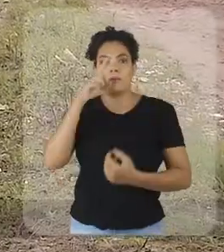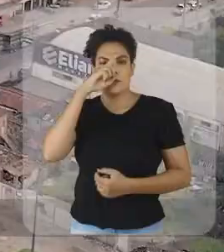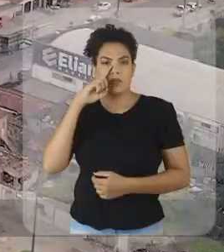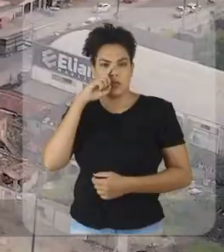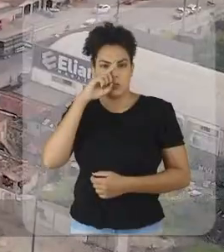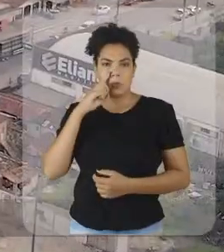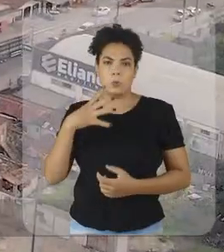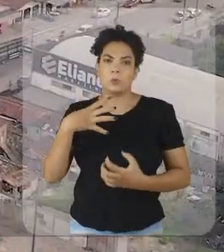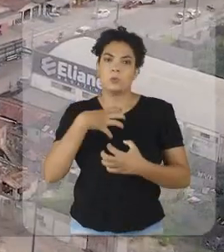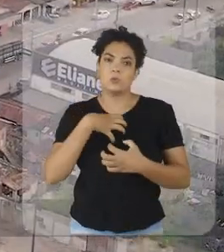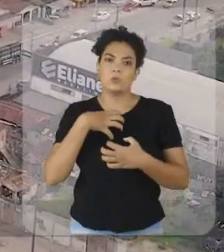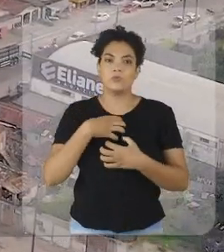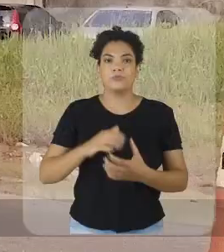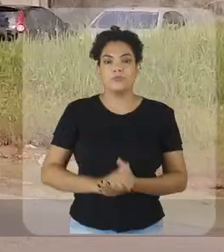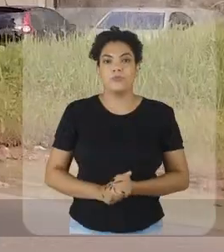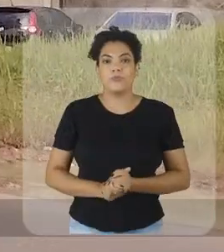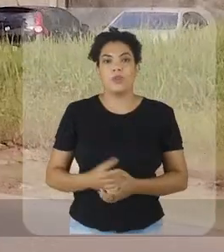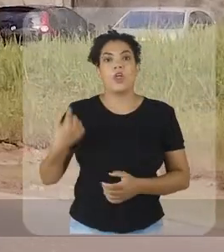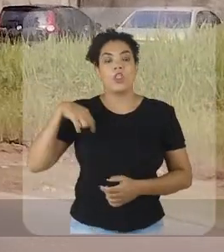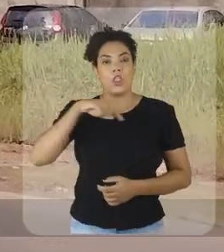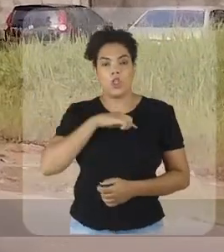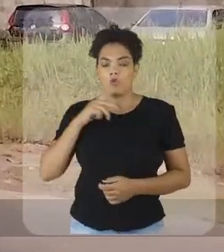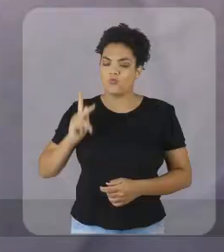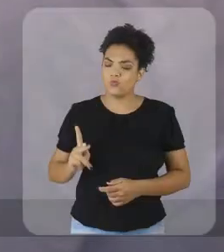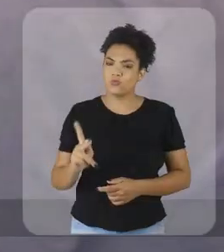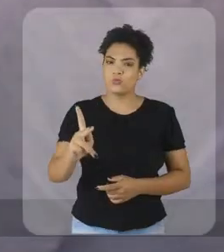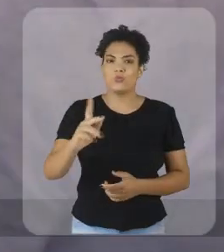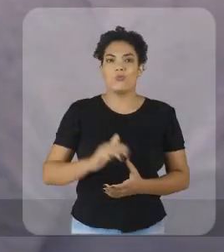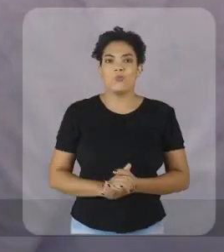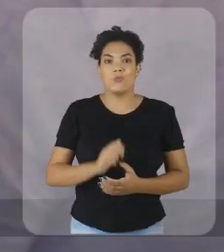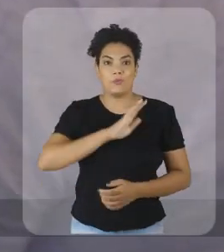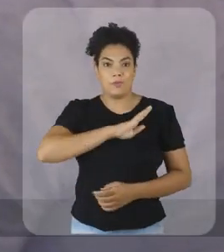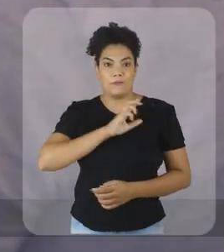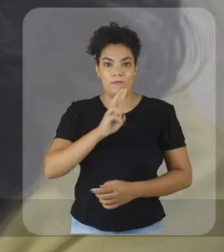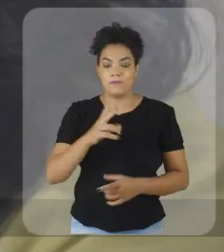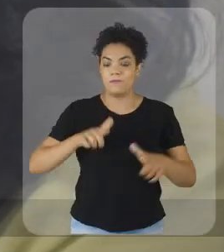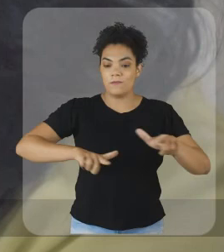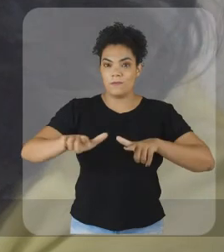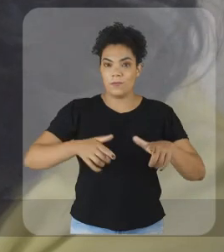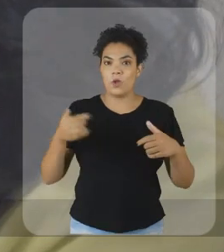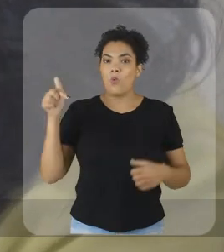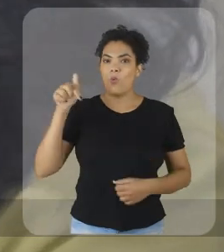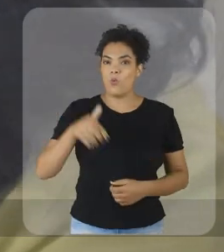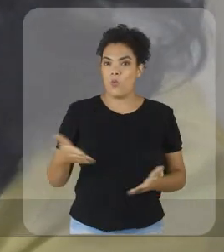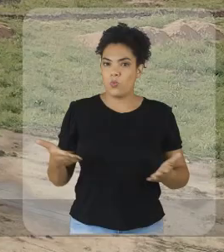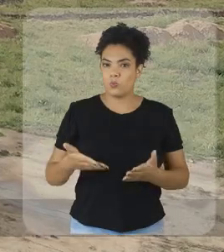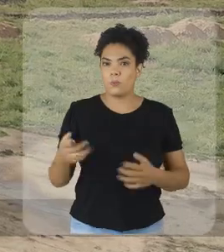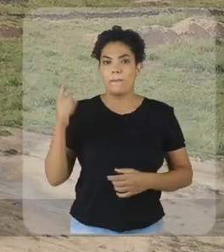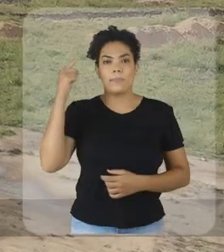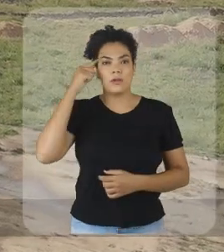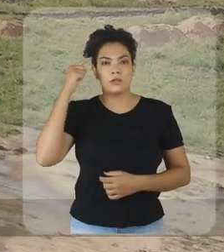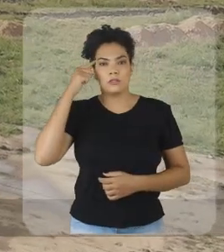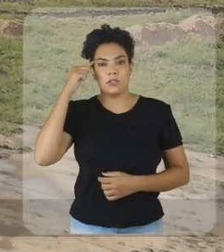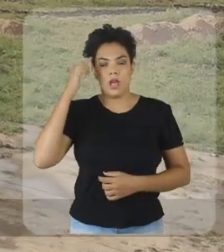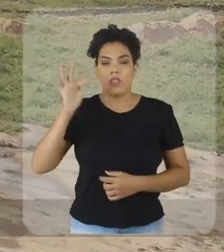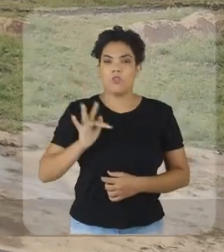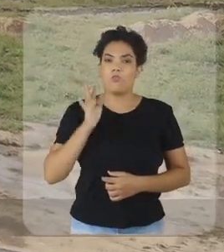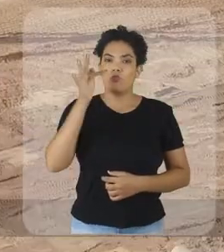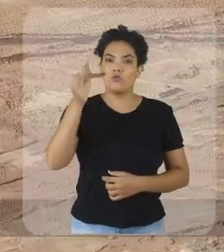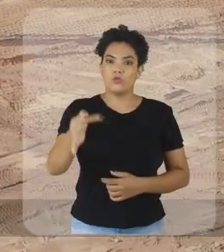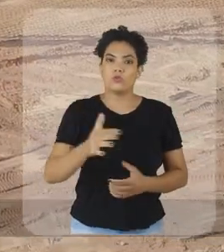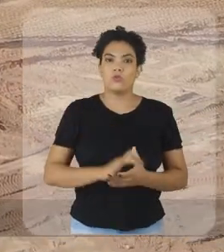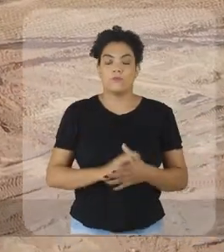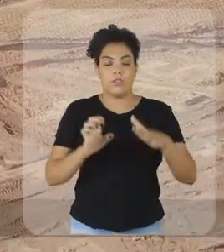risco. E vamos além! Benevides trabalha hoje de olho no amanhã, buscando